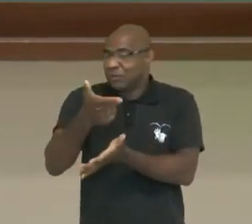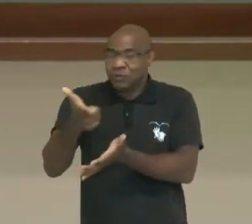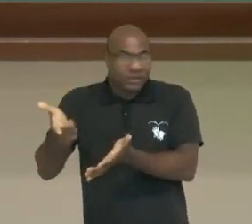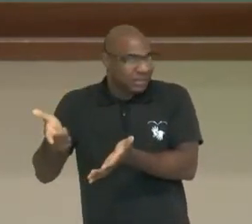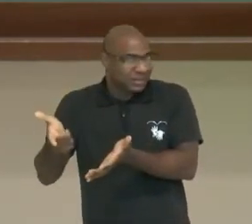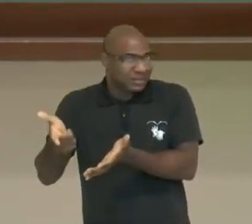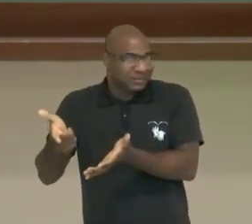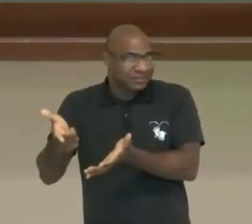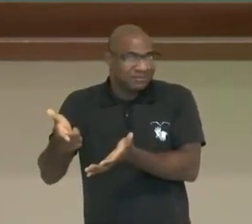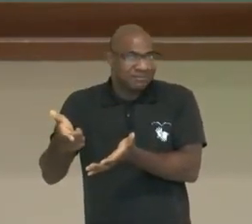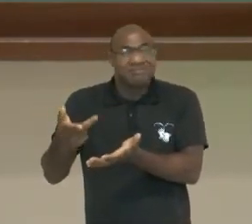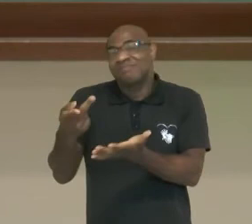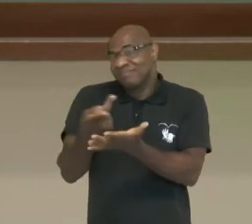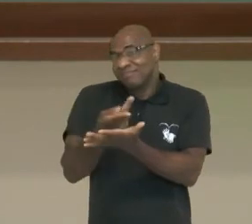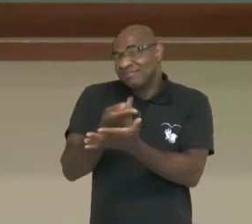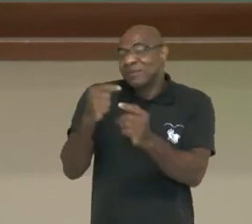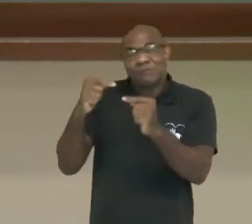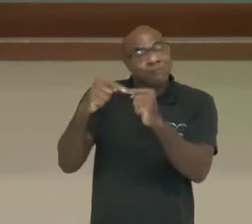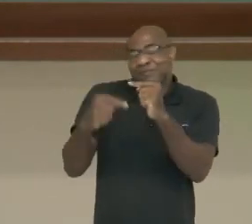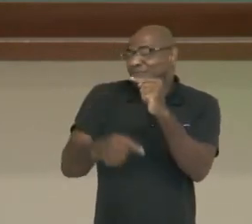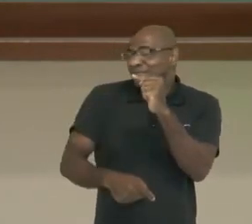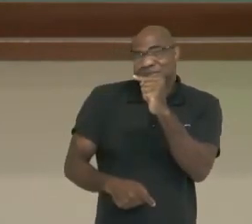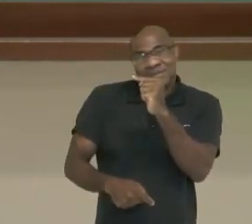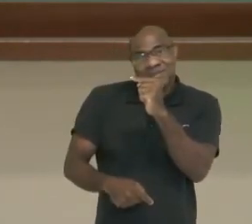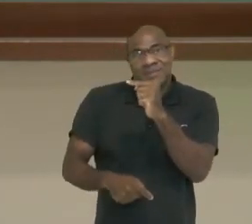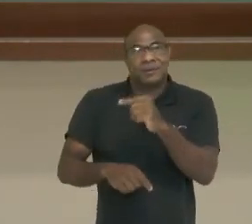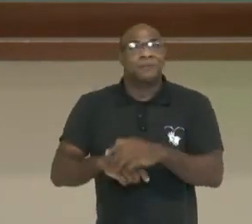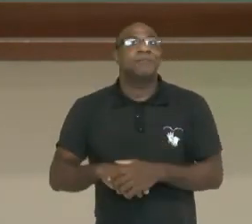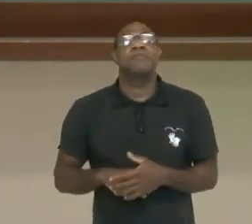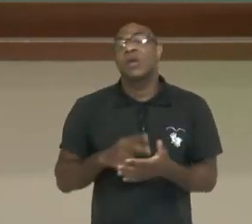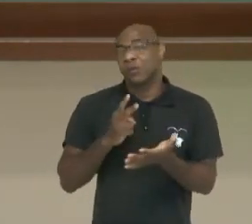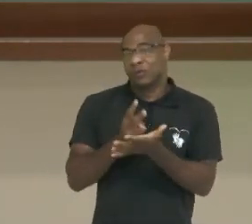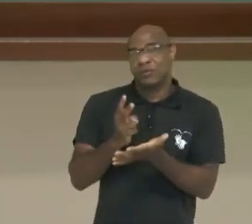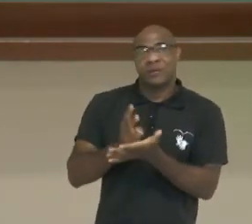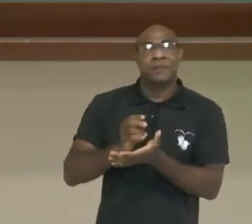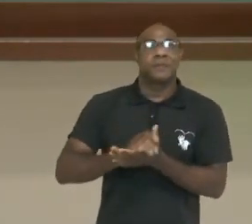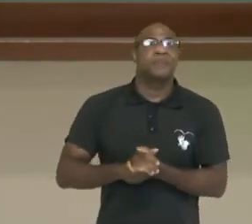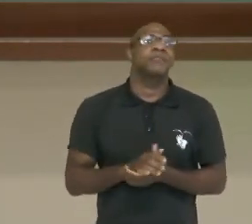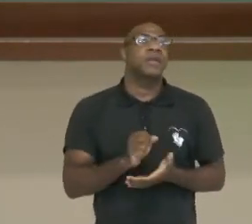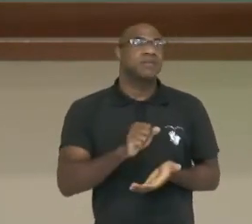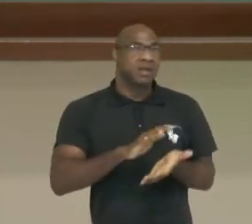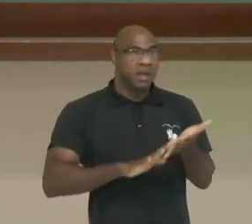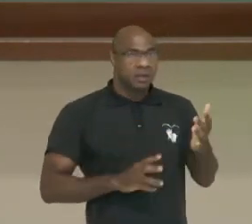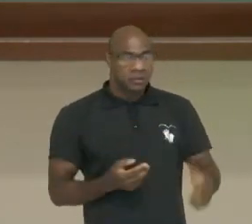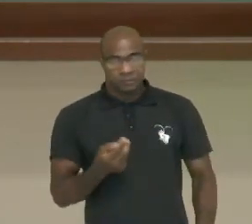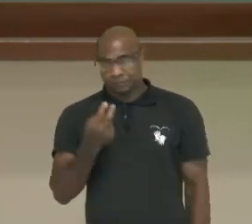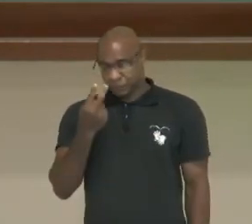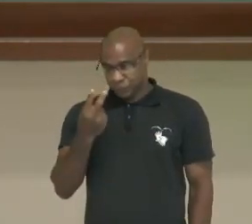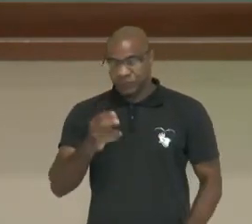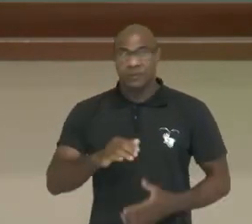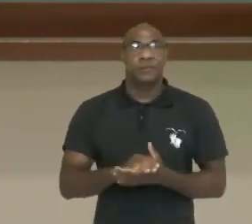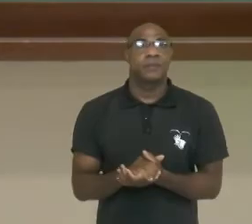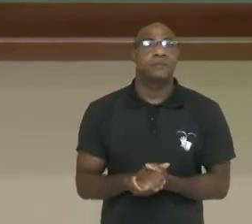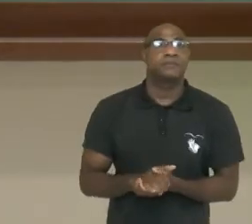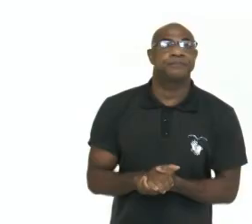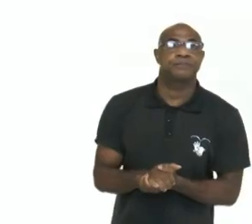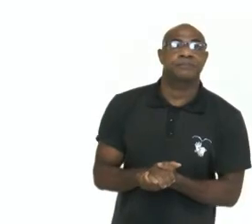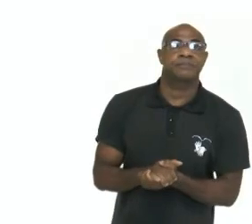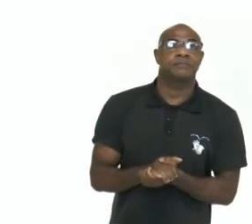É claro, não tem sentido nenhum nesse caso. Vamos continuar lá então agora para a atividade número 2.